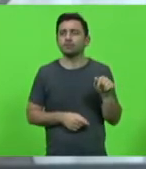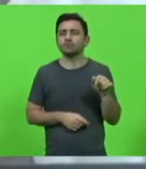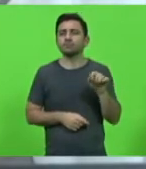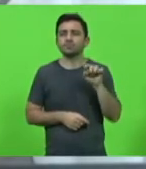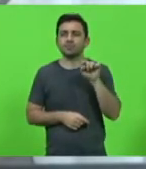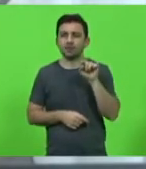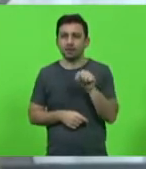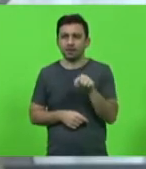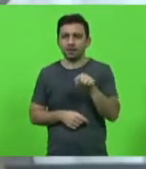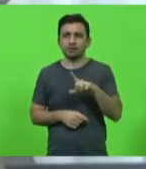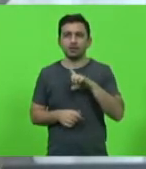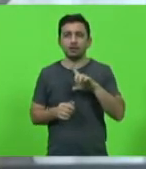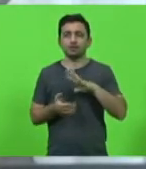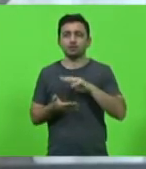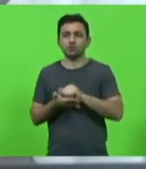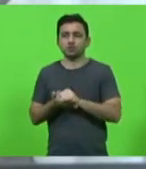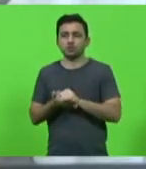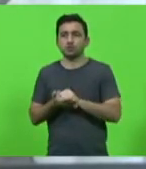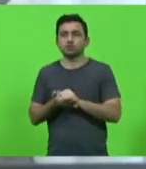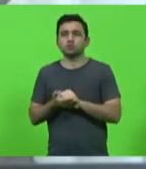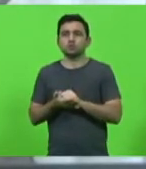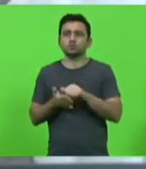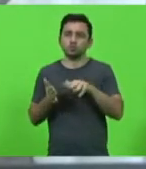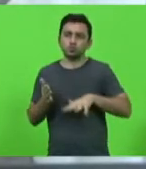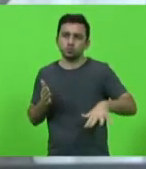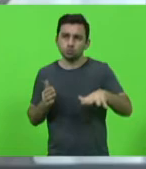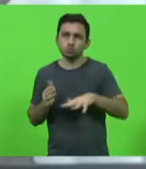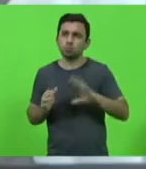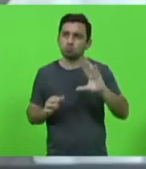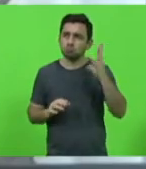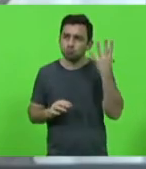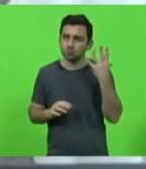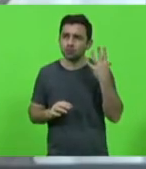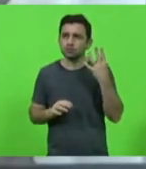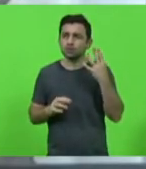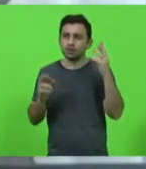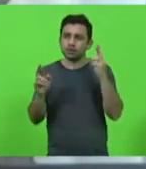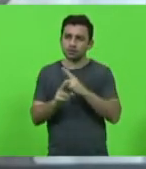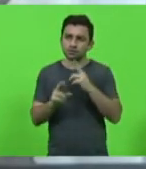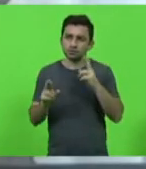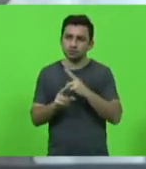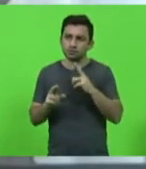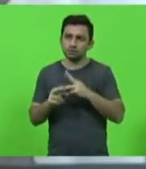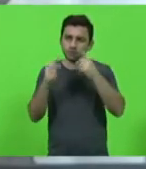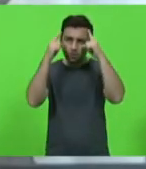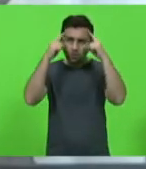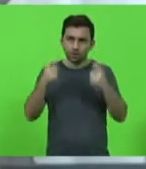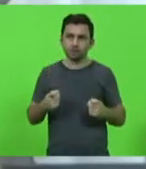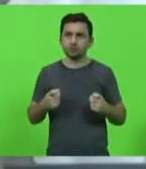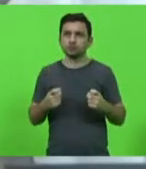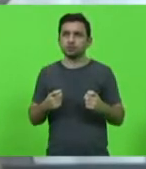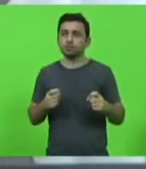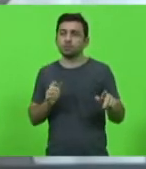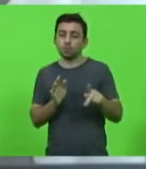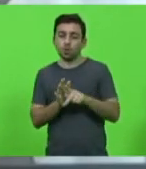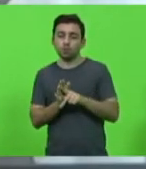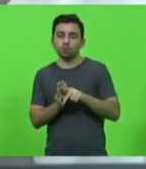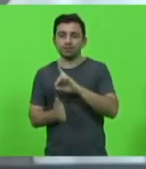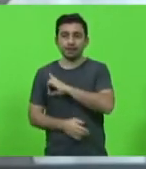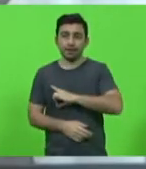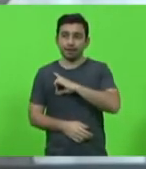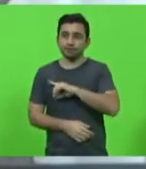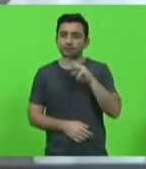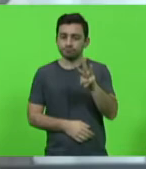sobre o registro de ocorrências relacionadas aos casos que envolvem violência por meio da delegacia